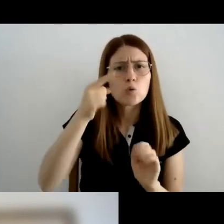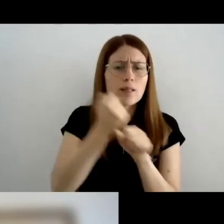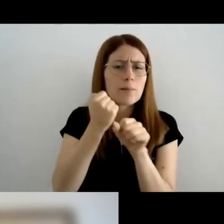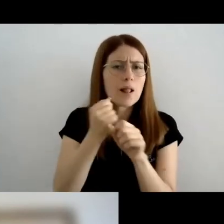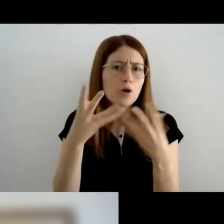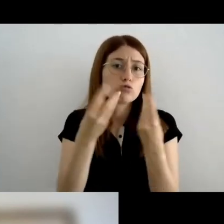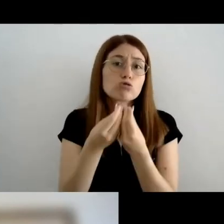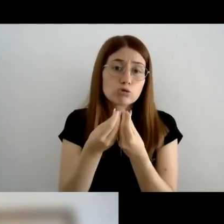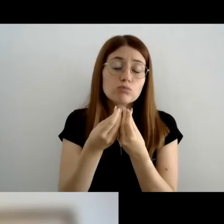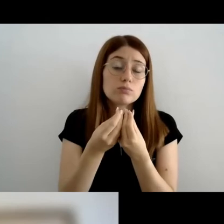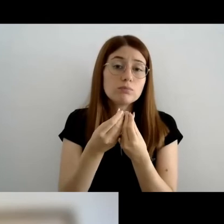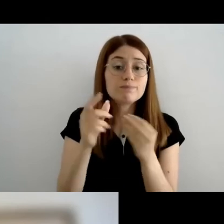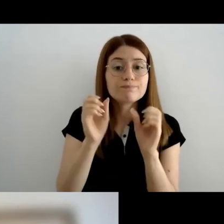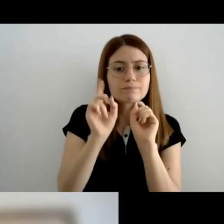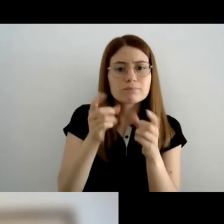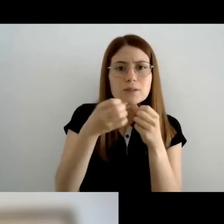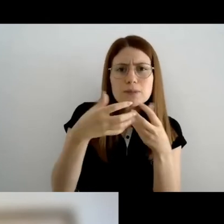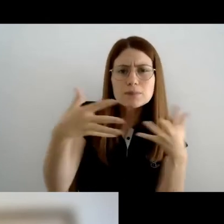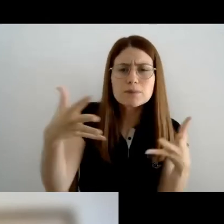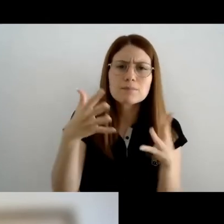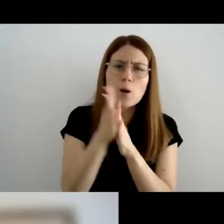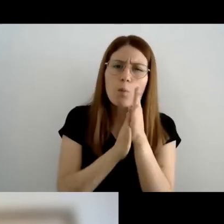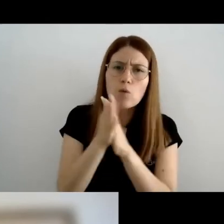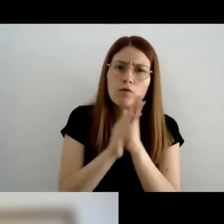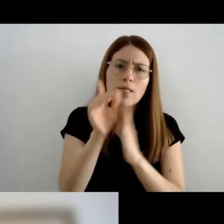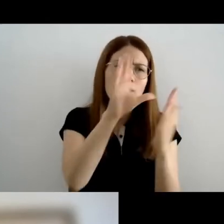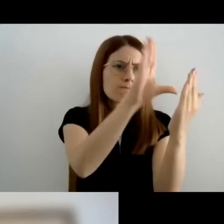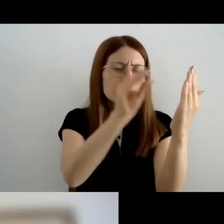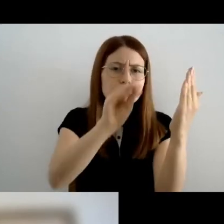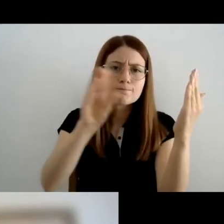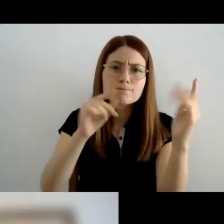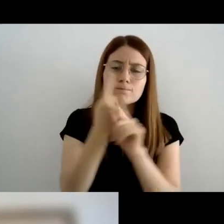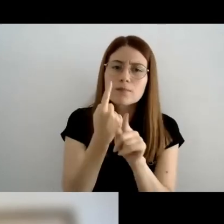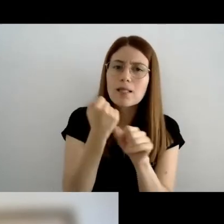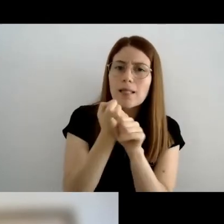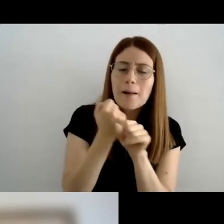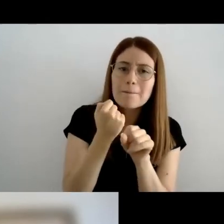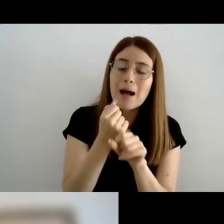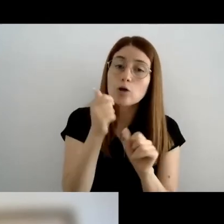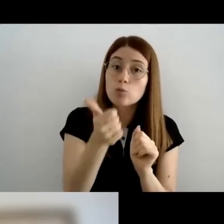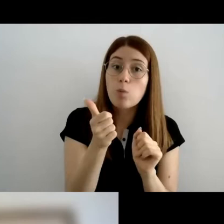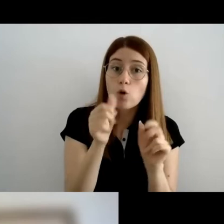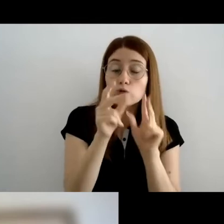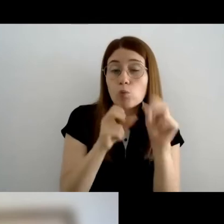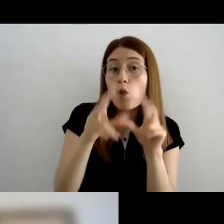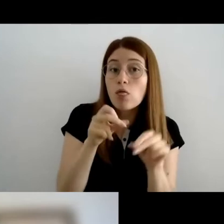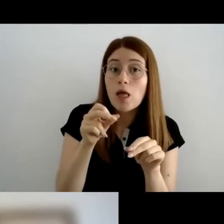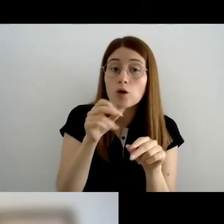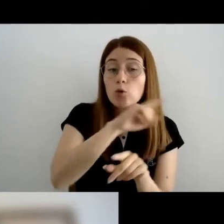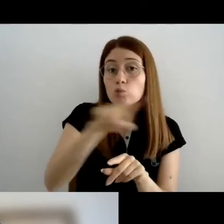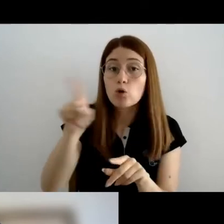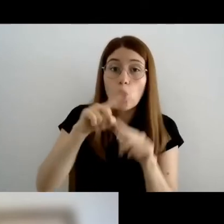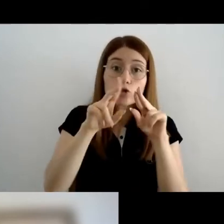voz e temos que cada vez mais apostar em replicar processos inovadores e de sucesso entre todos os hospitais.